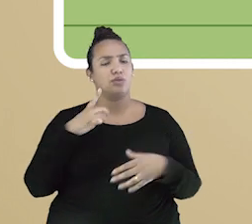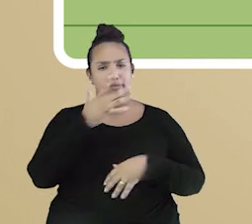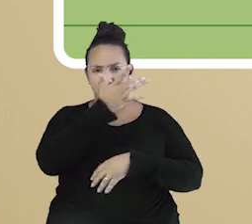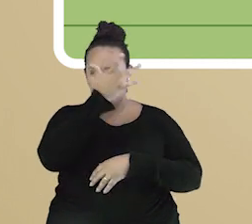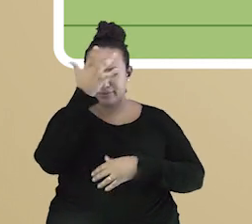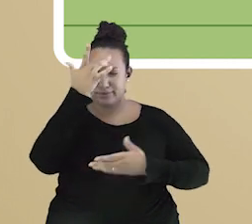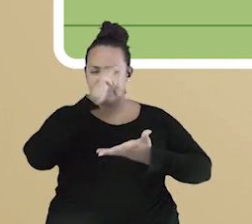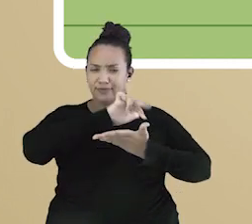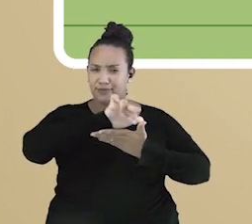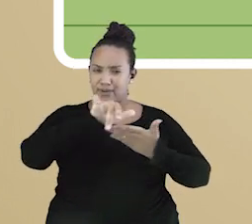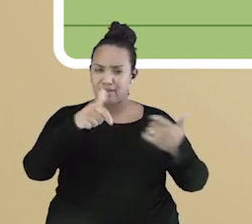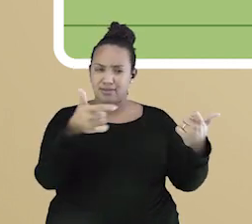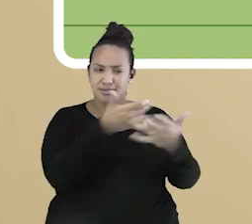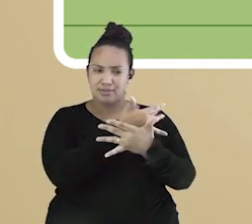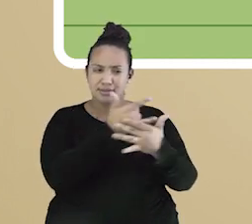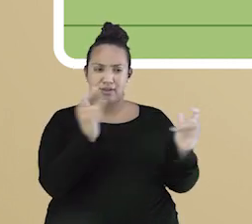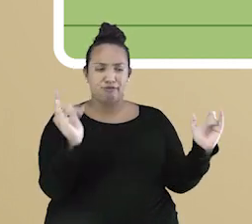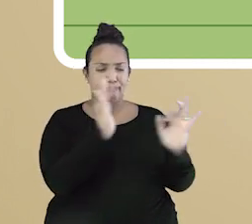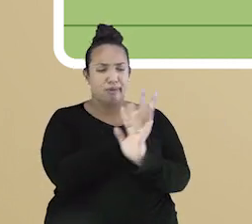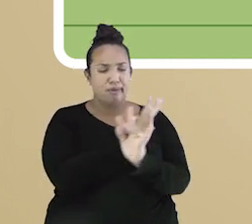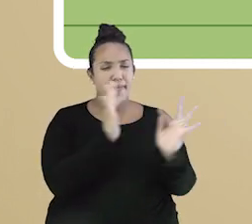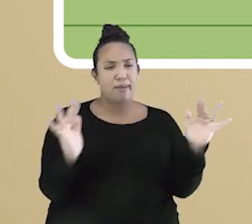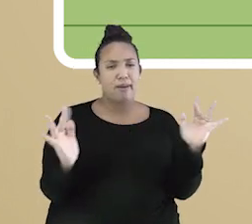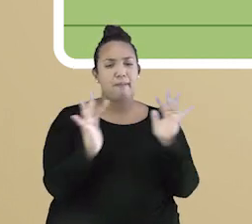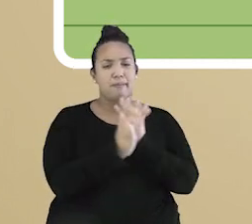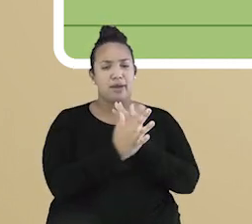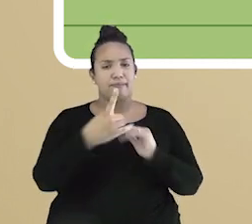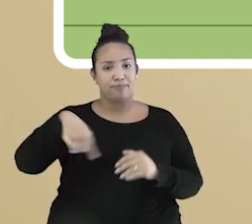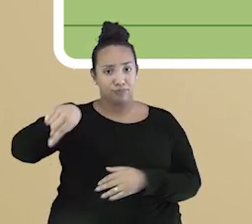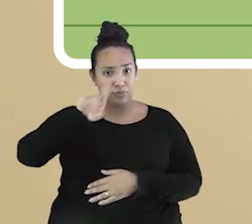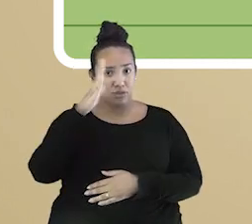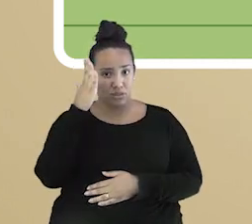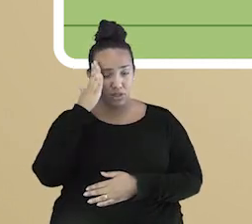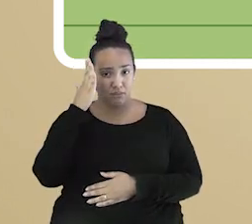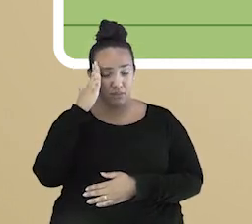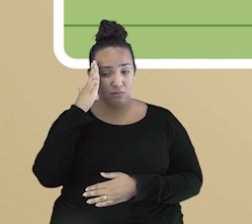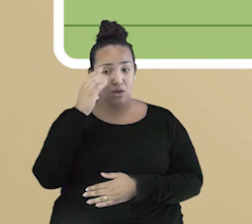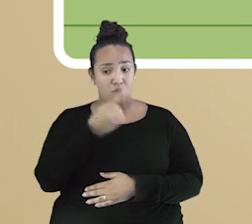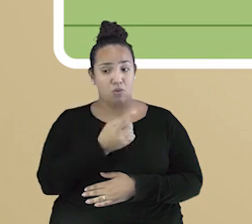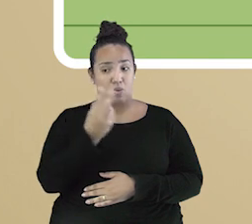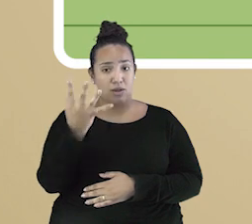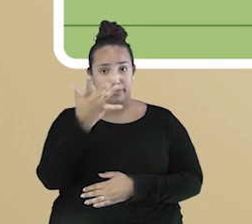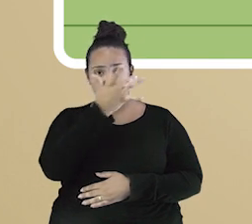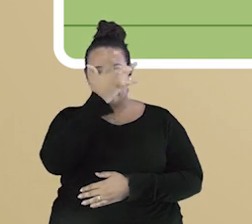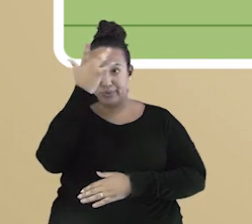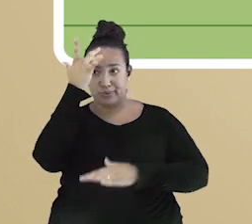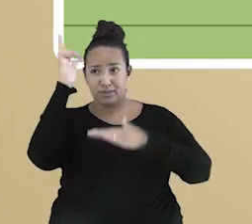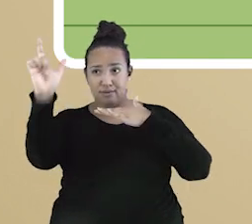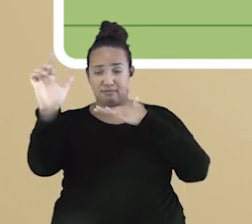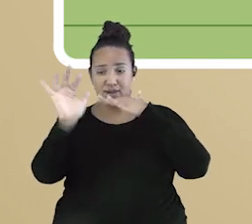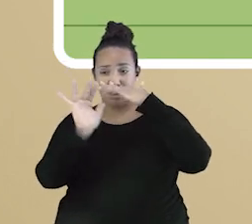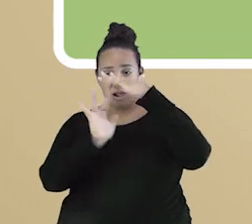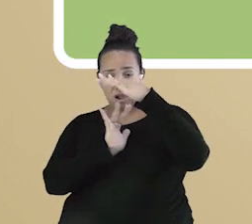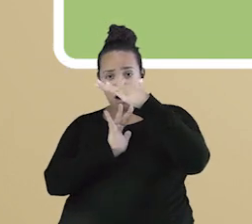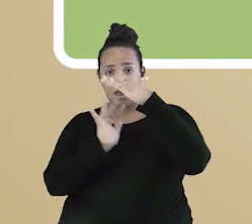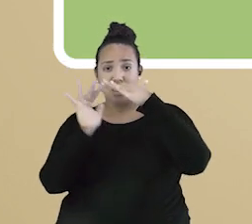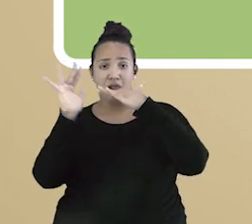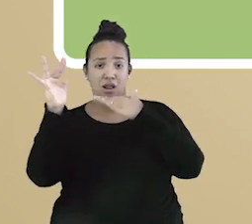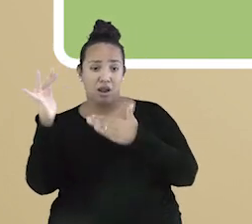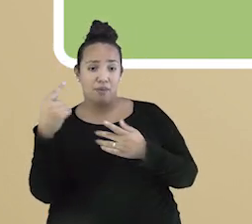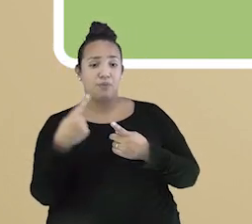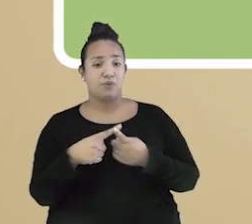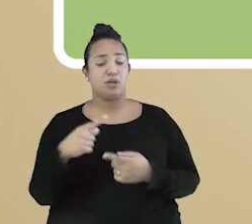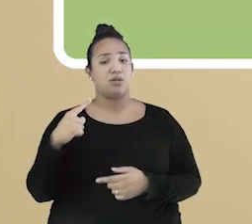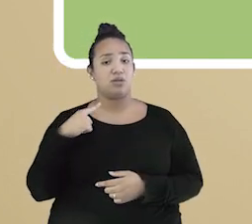pessoas dentro das cidades. E nós conseguimos saber quantas pessoas migram no nosso estado ou no Brasil graças ao